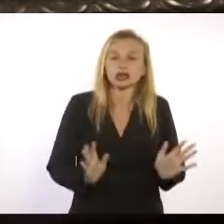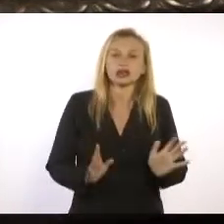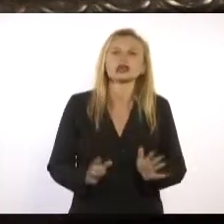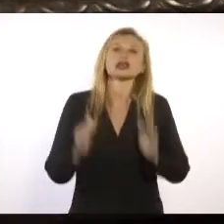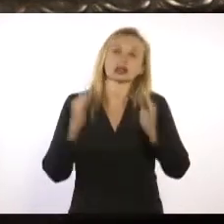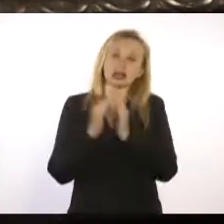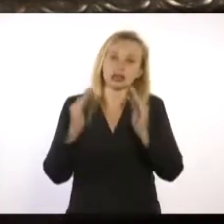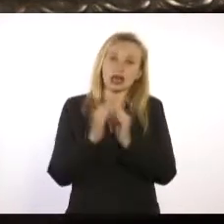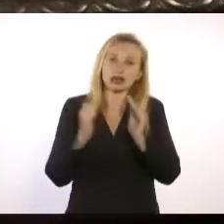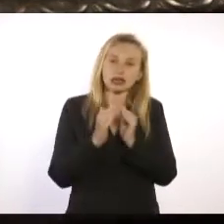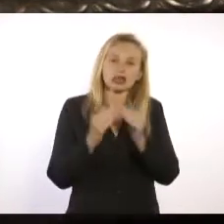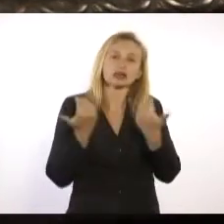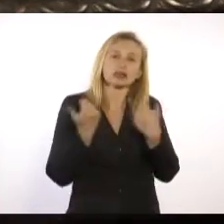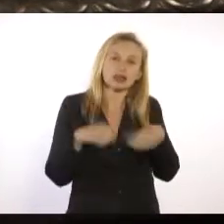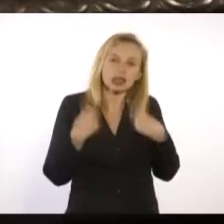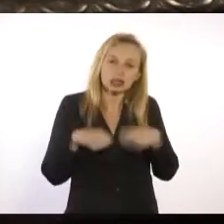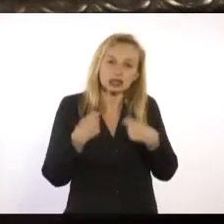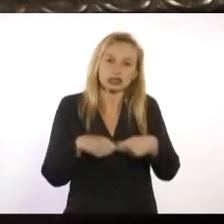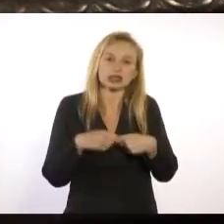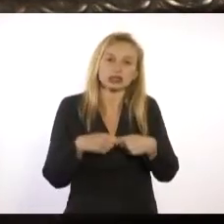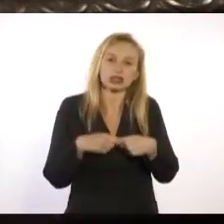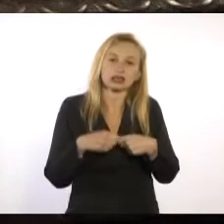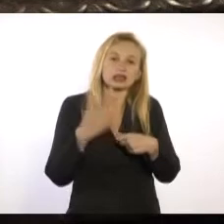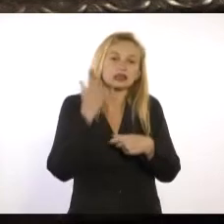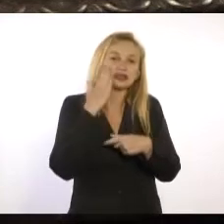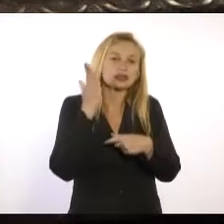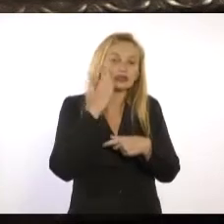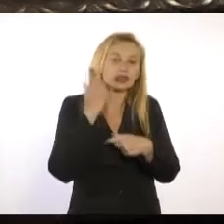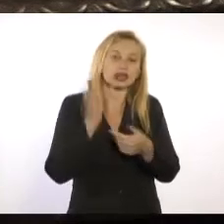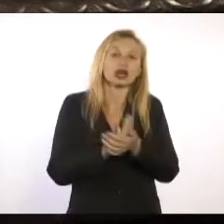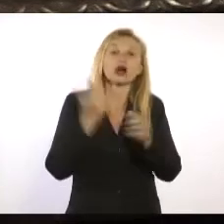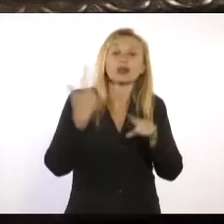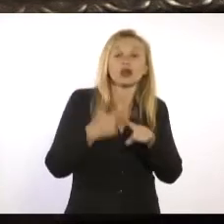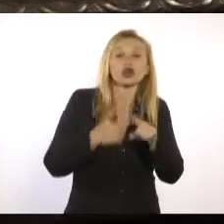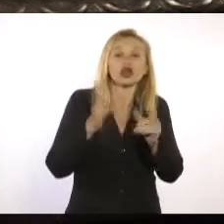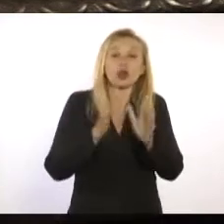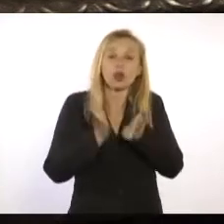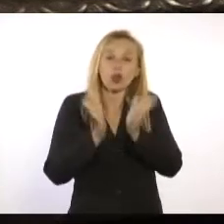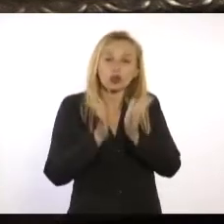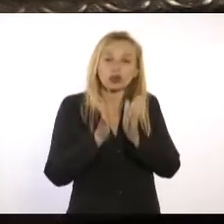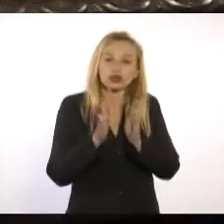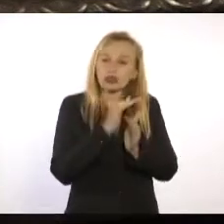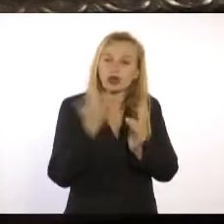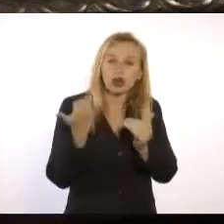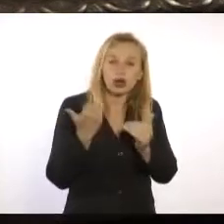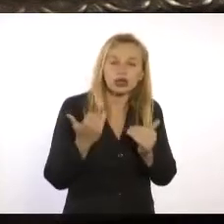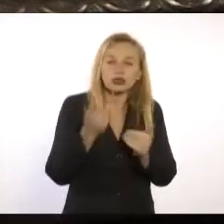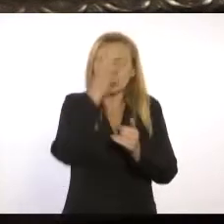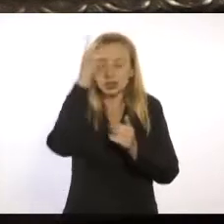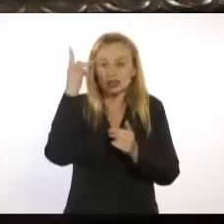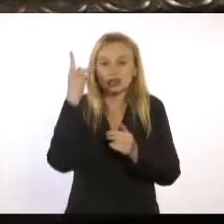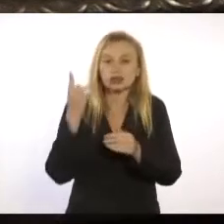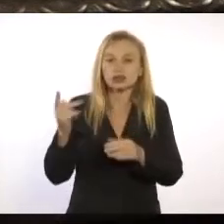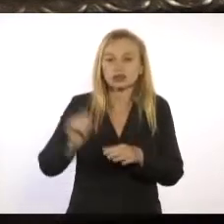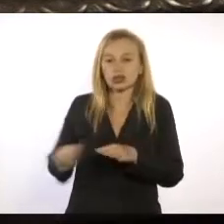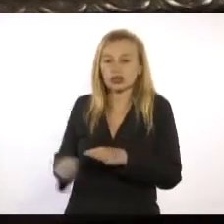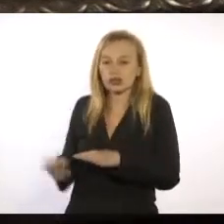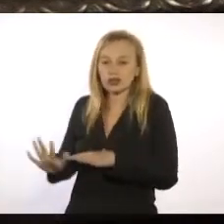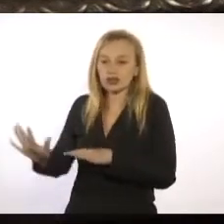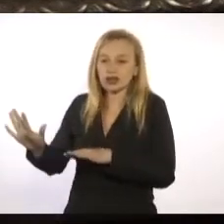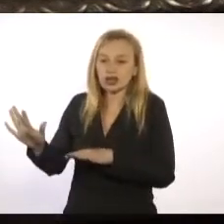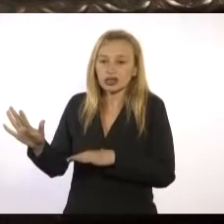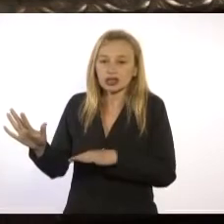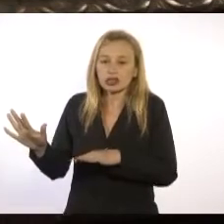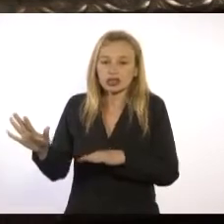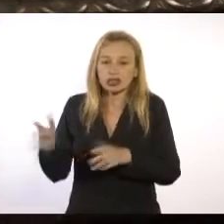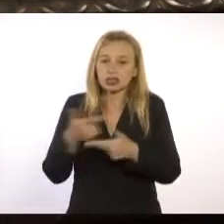essa casa precisa botar a cara, porque hoje estão morrendo pessoas na favela e na periferia,